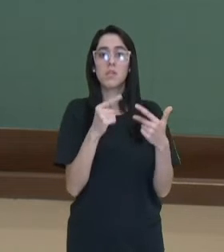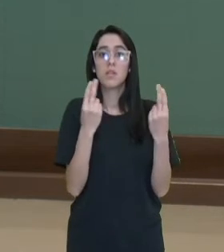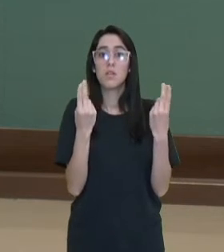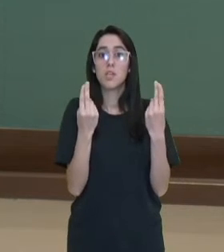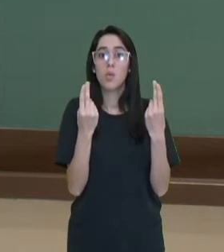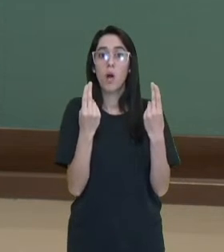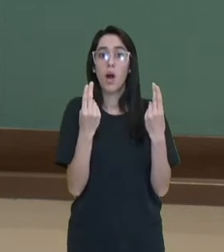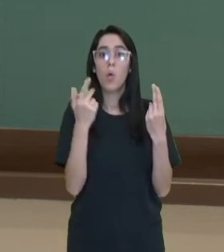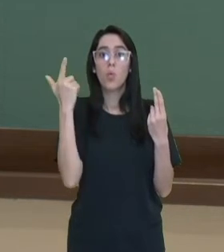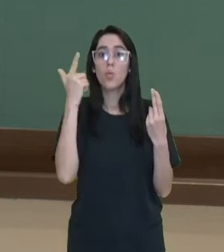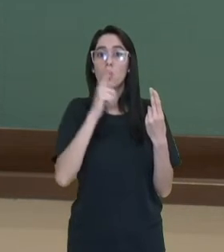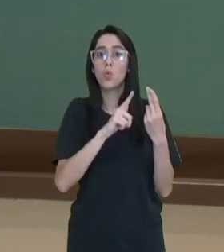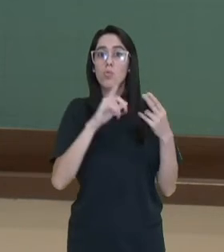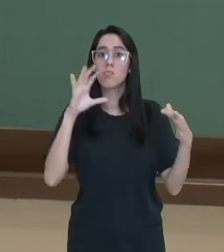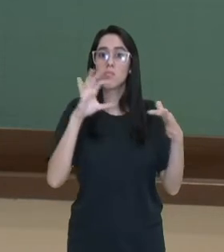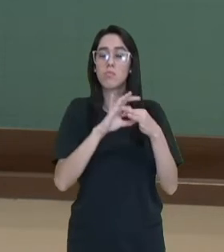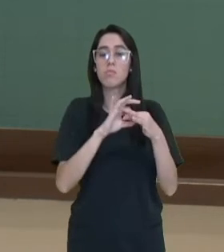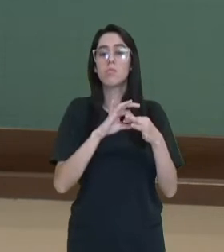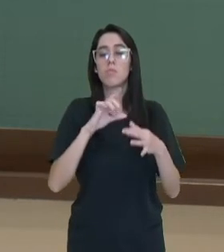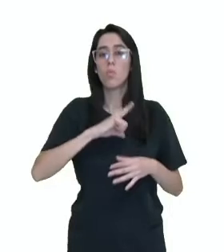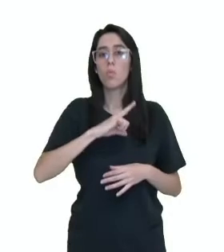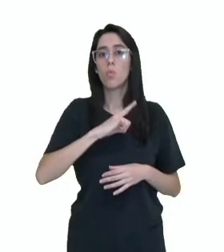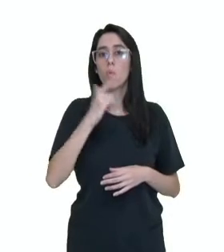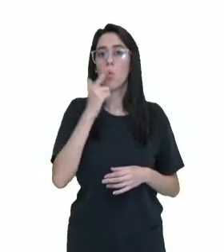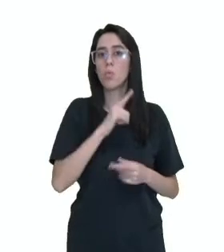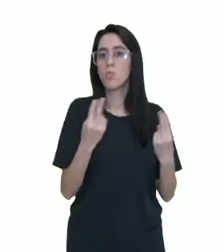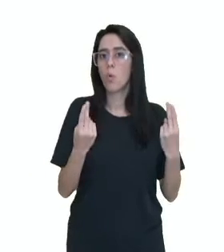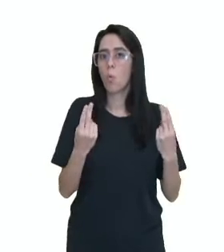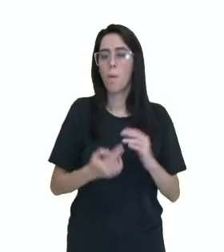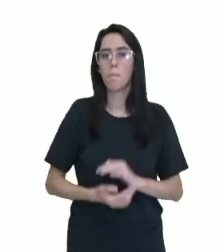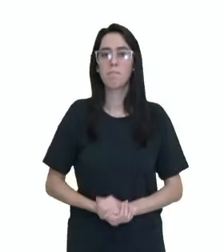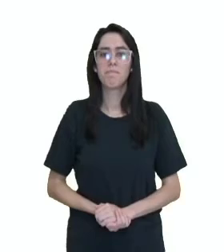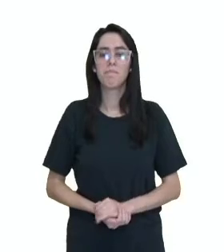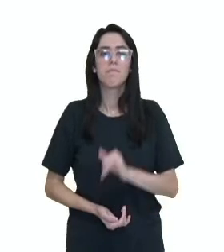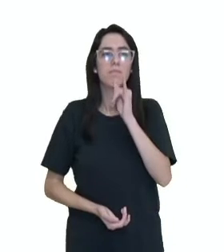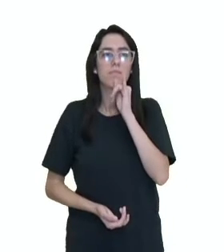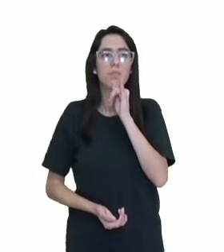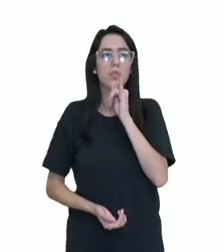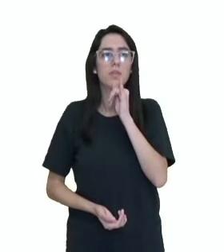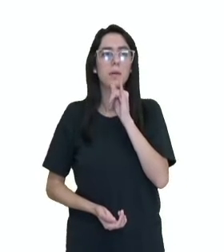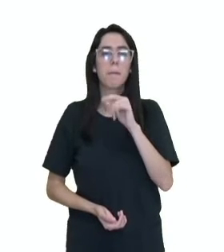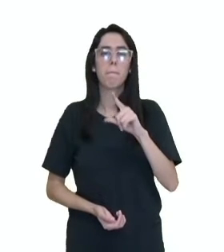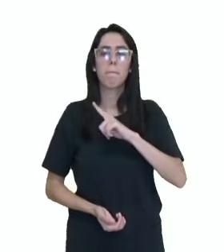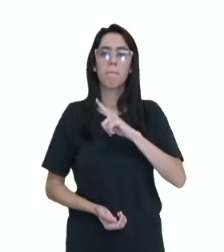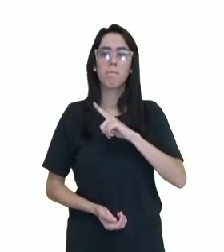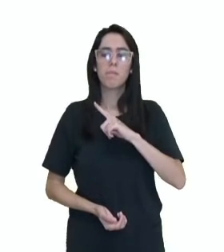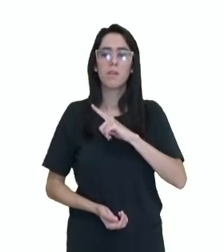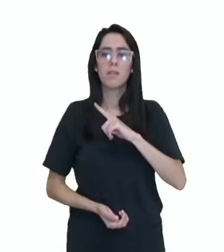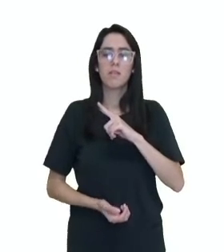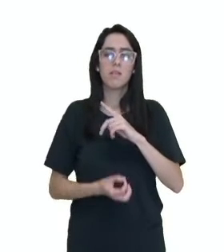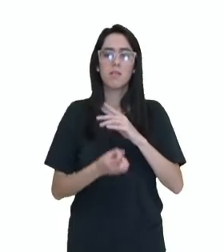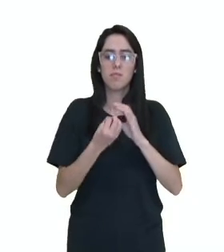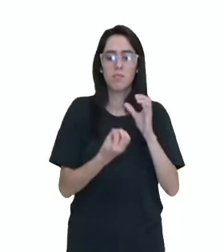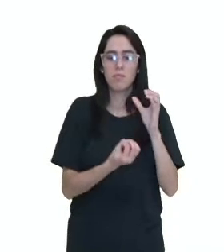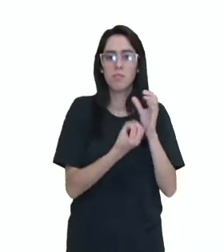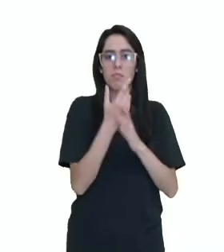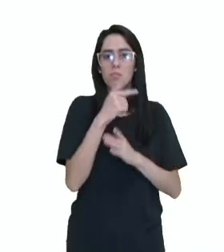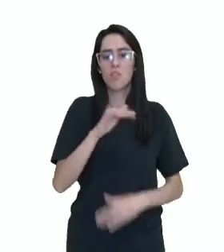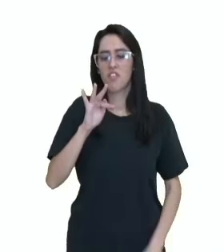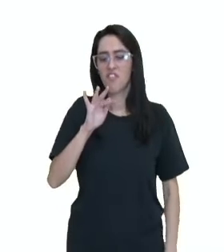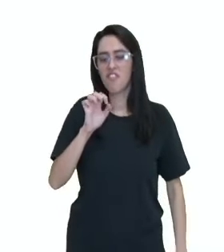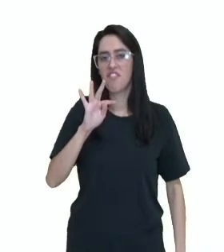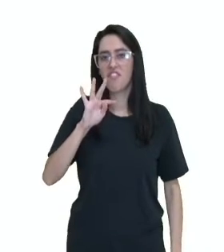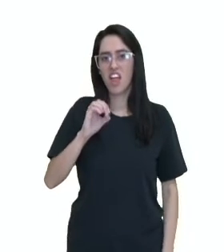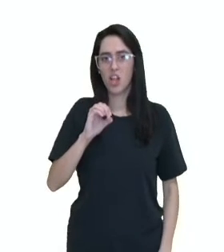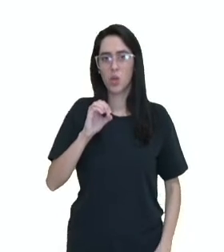alta produção de leite, por exemplo, Então, você produz um feto